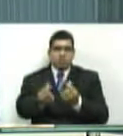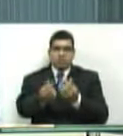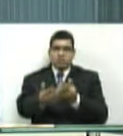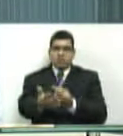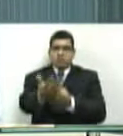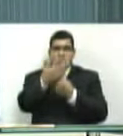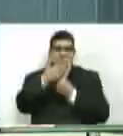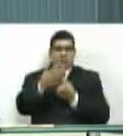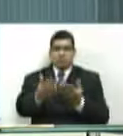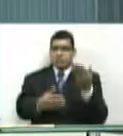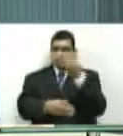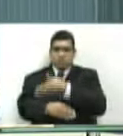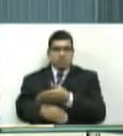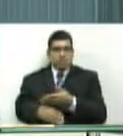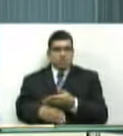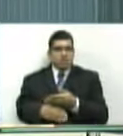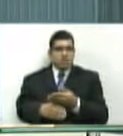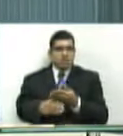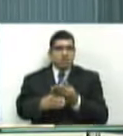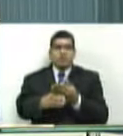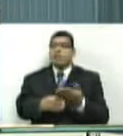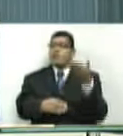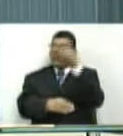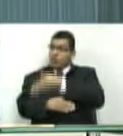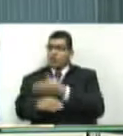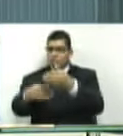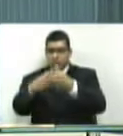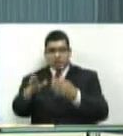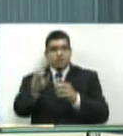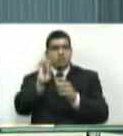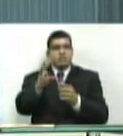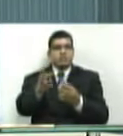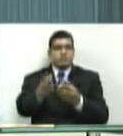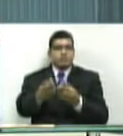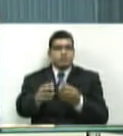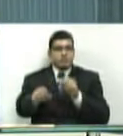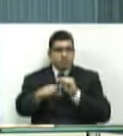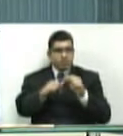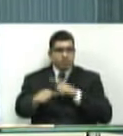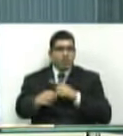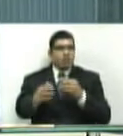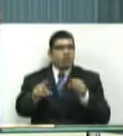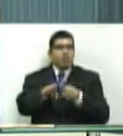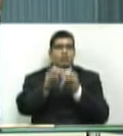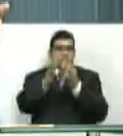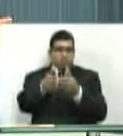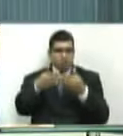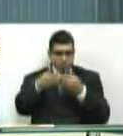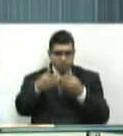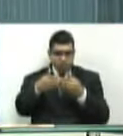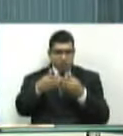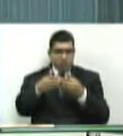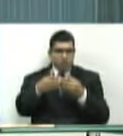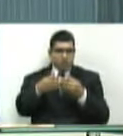dinheiro estivesse, sem que a Amazonprev que recorreu nem mesmo tivesse pedido